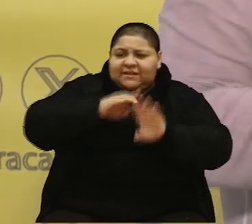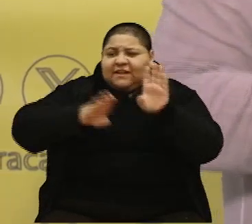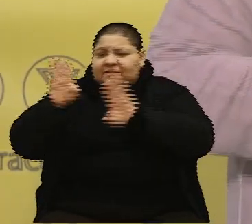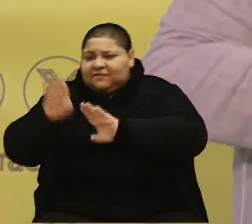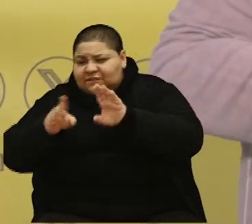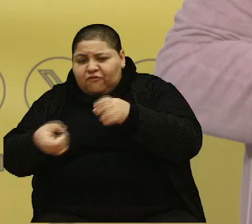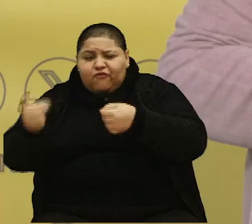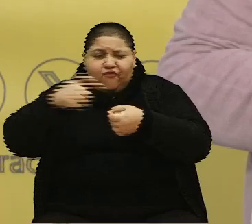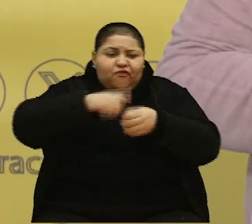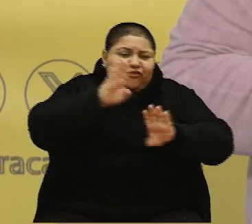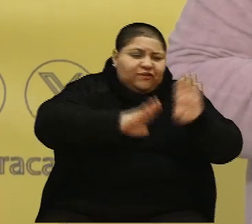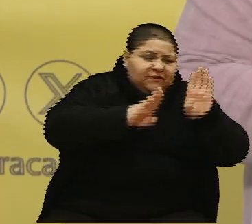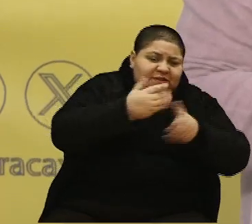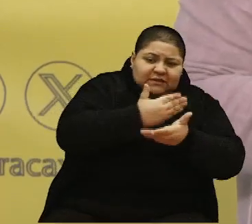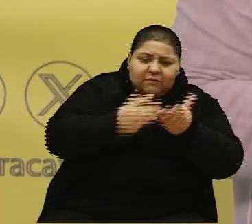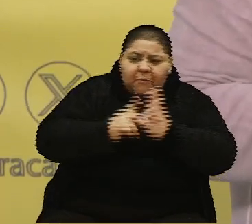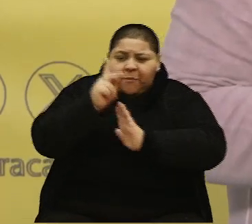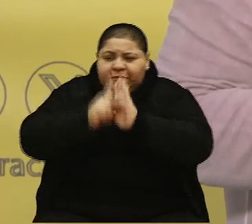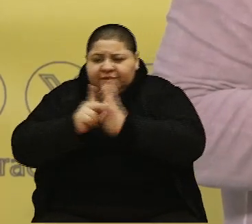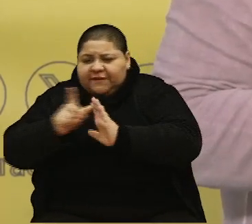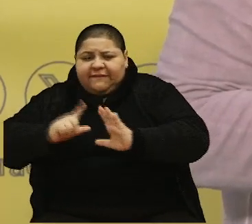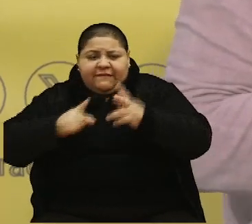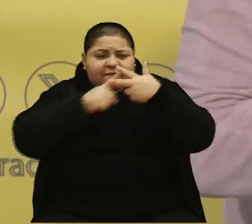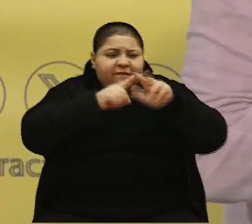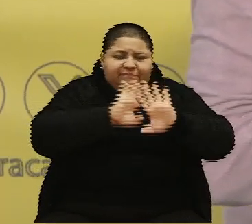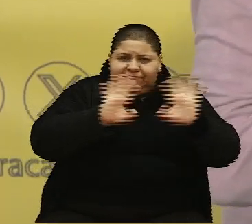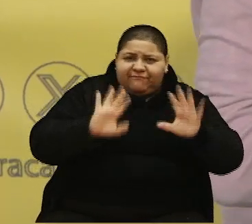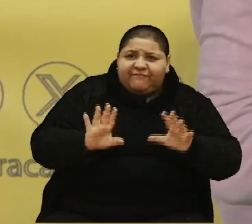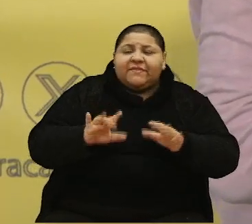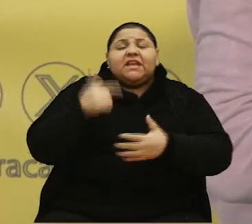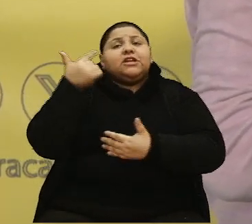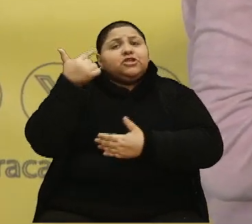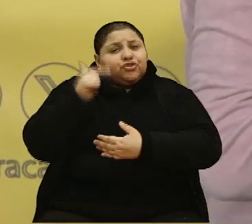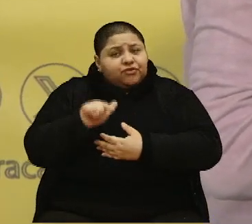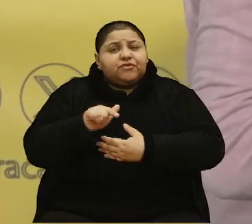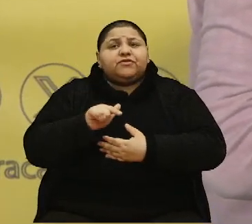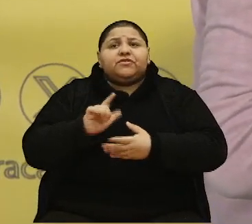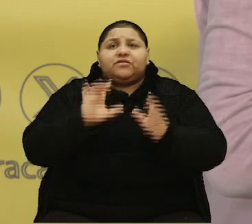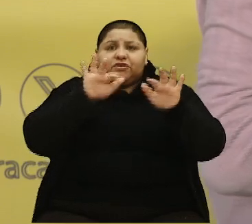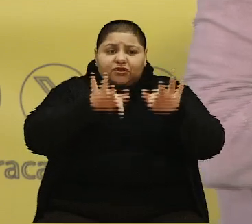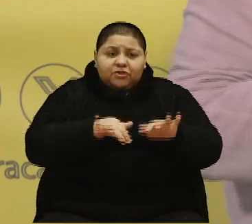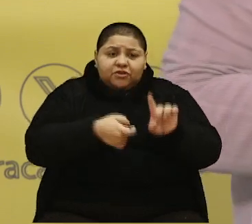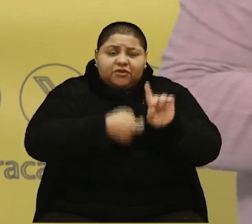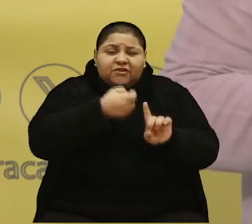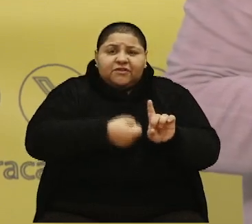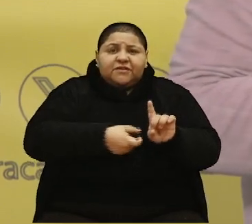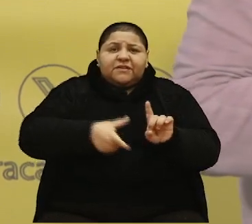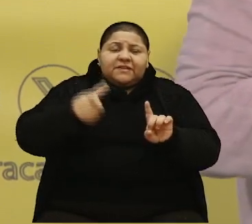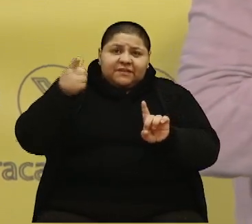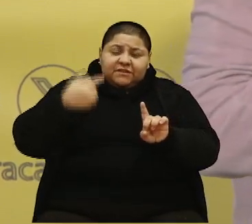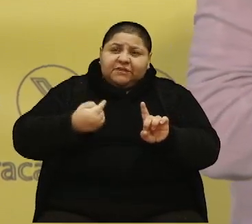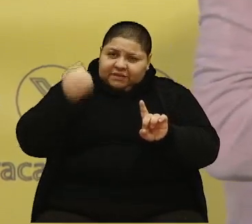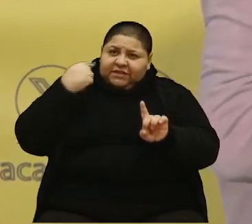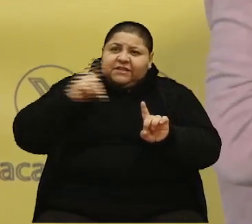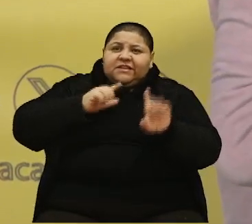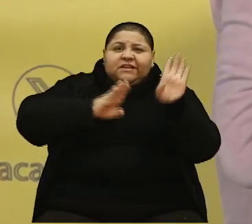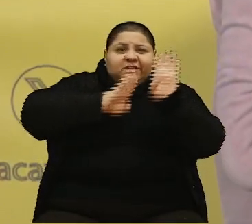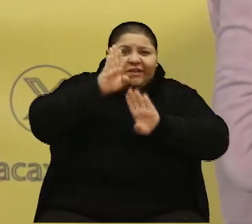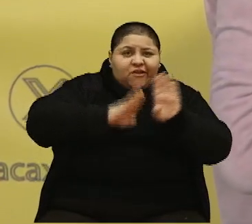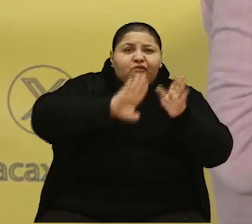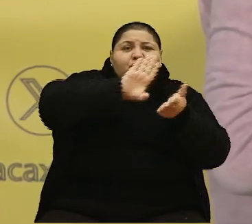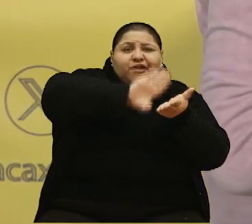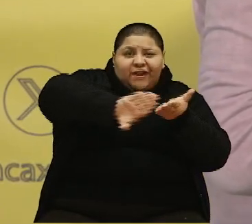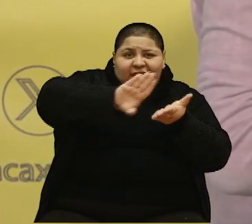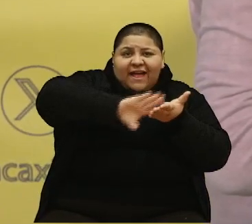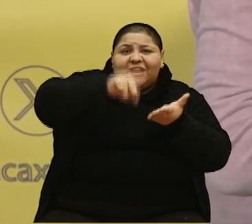licitação, entra projeto, tem adequações, novamente, né, no final do mês passado tinha ido para a licitação, foi retirado,